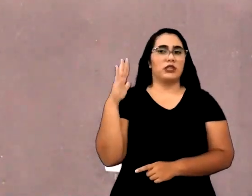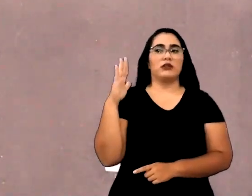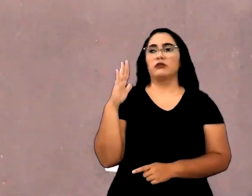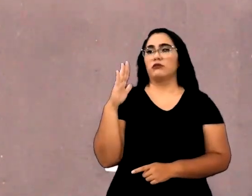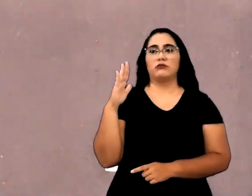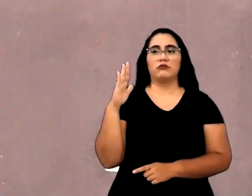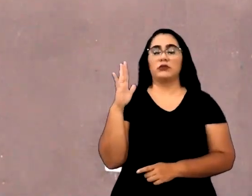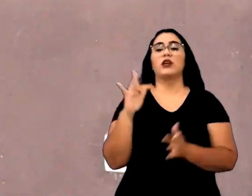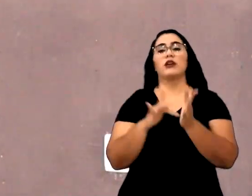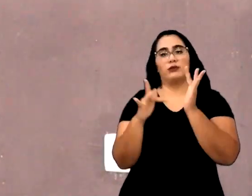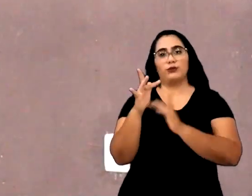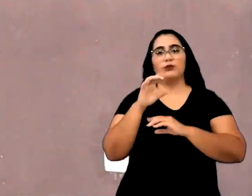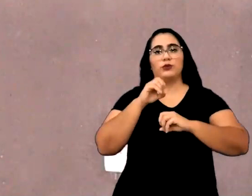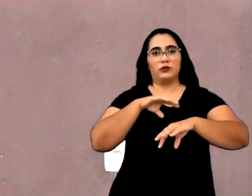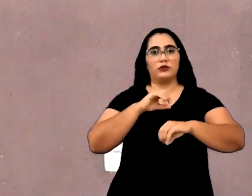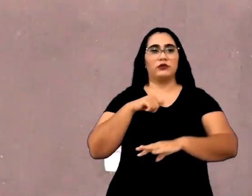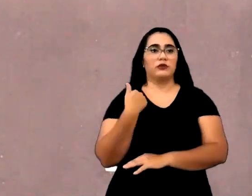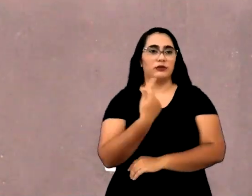E o próprio Jesus nos